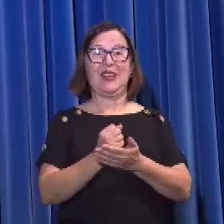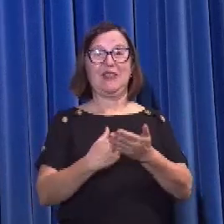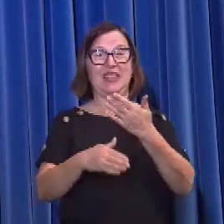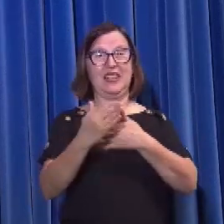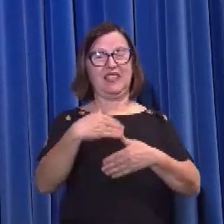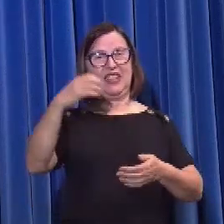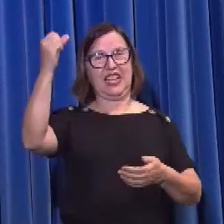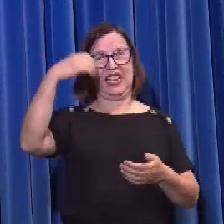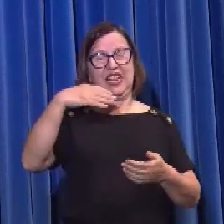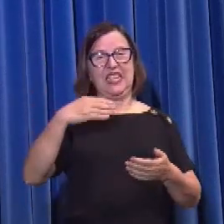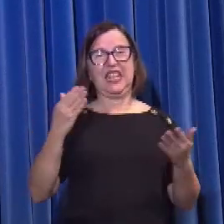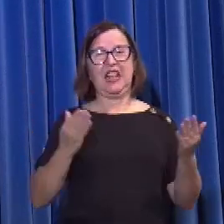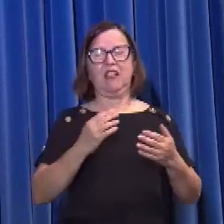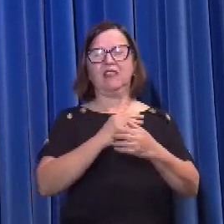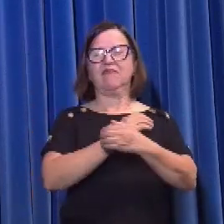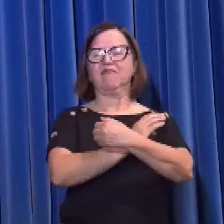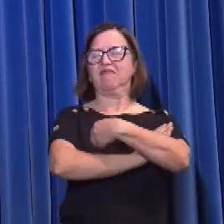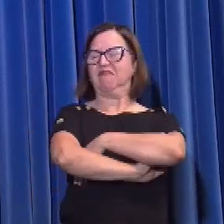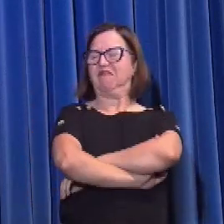Não.